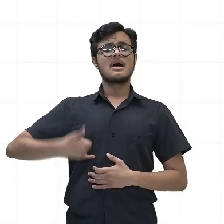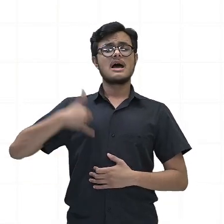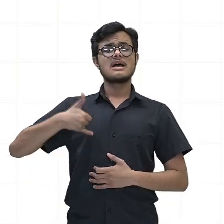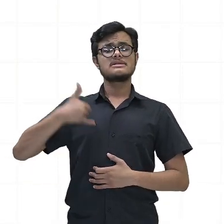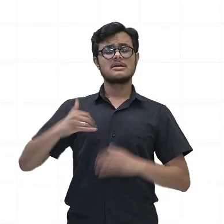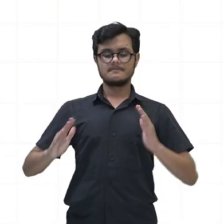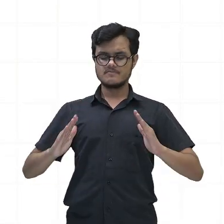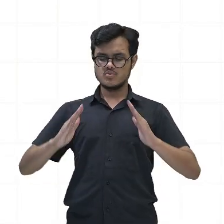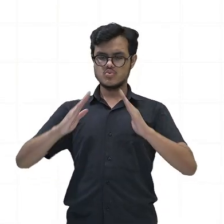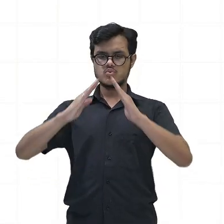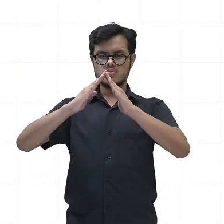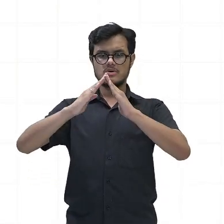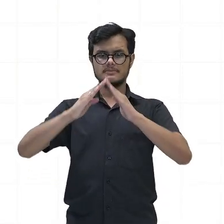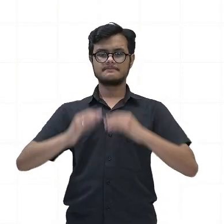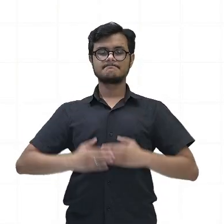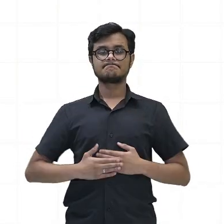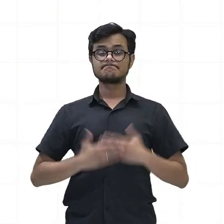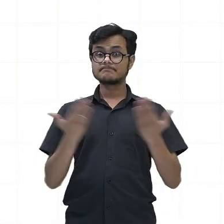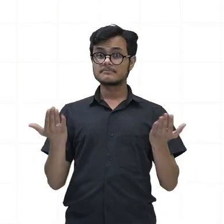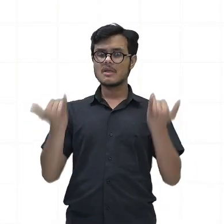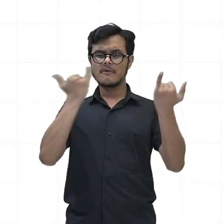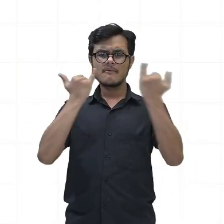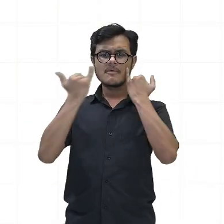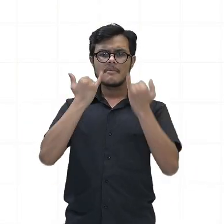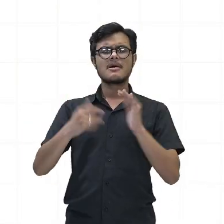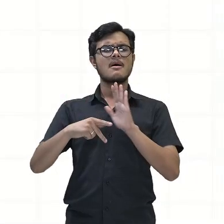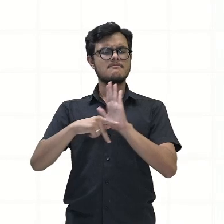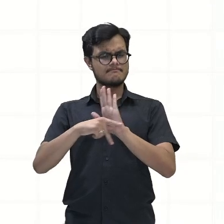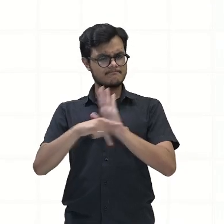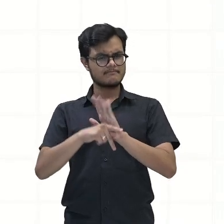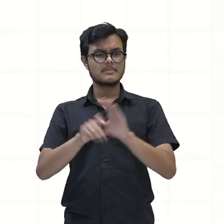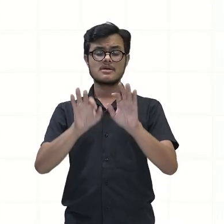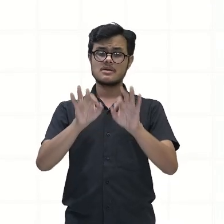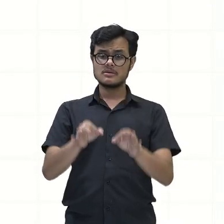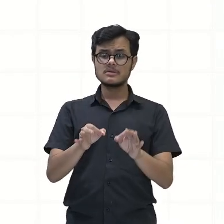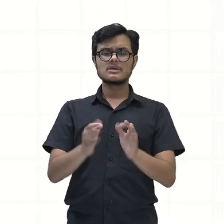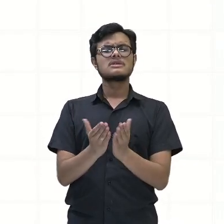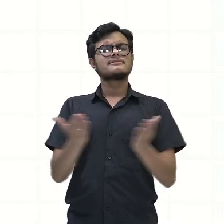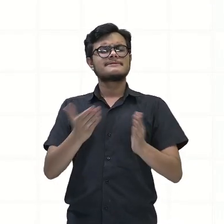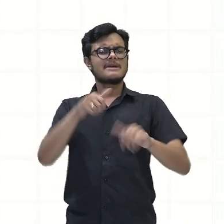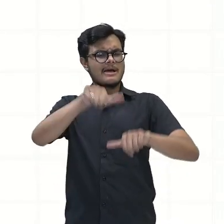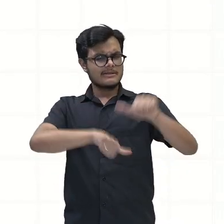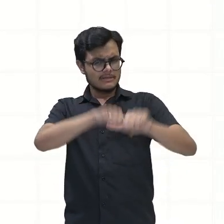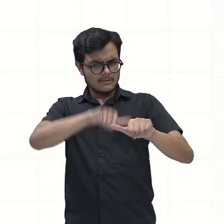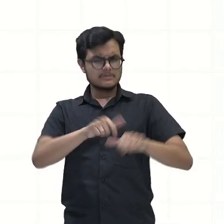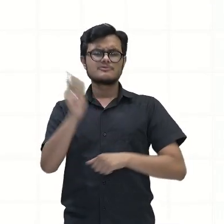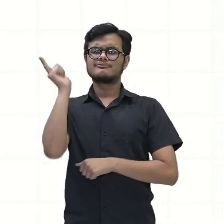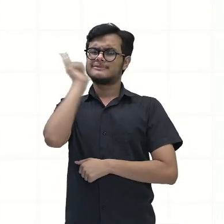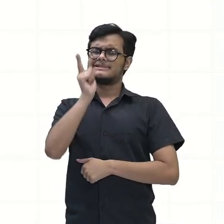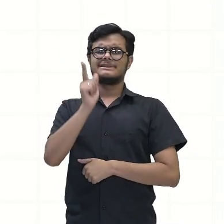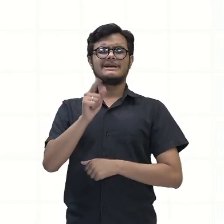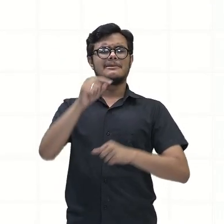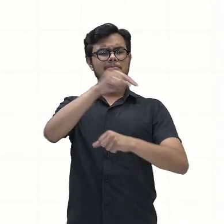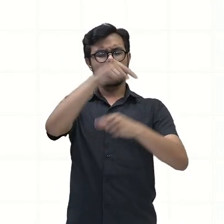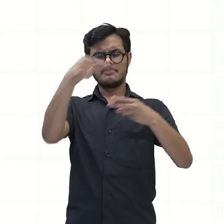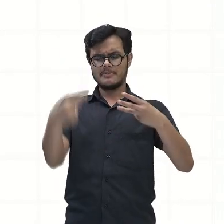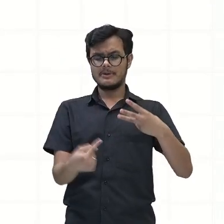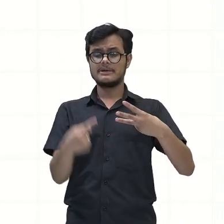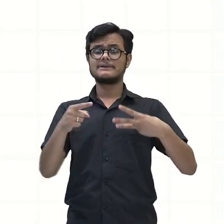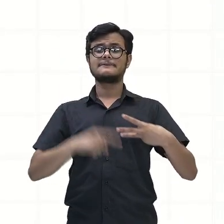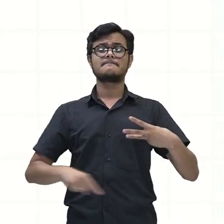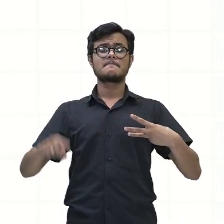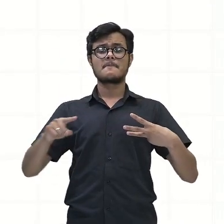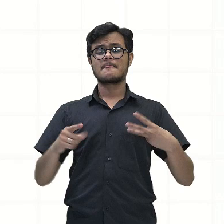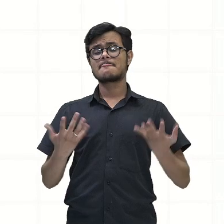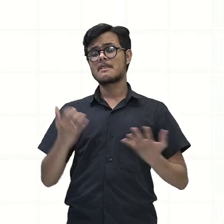posso obter diversas informações e também fazer várias análises, né? Nós temos aí a pirâmide etária